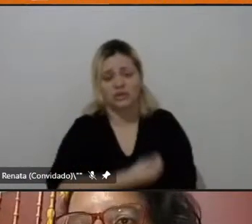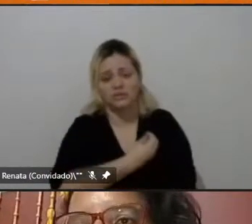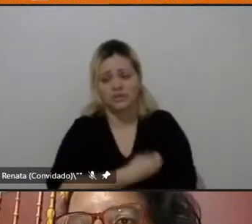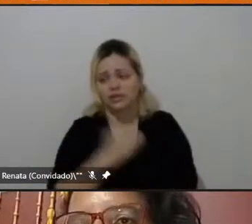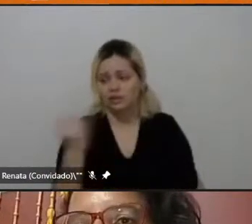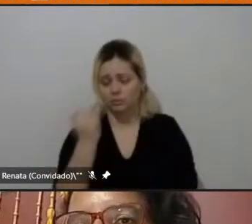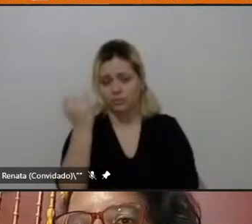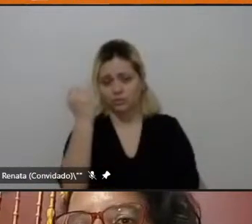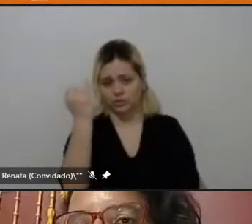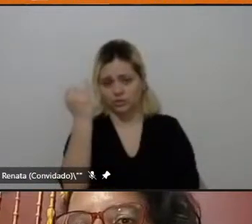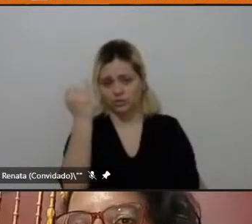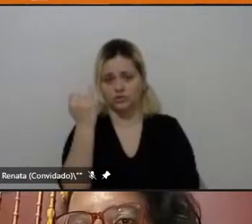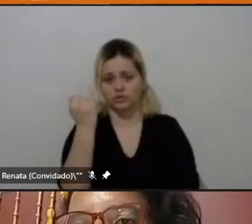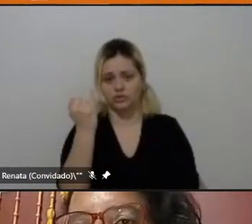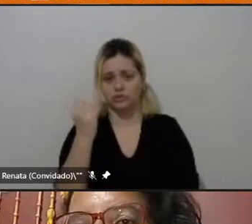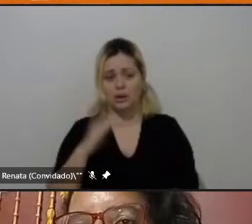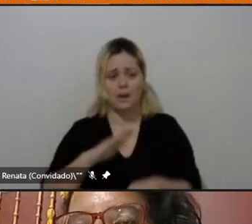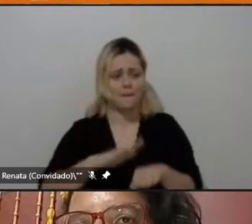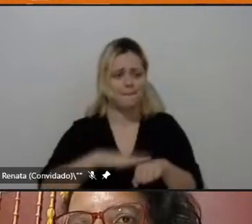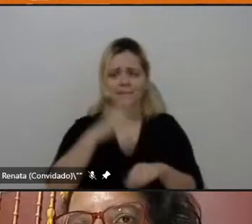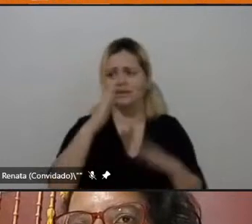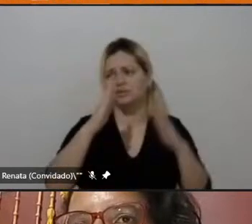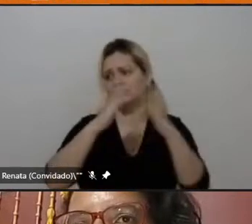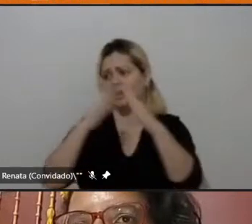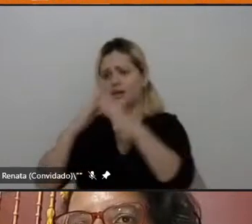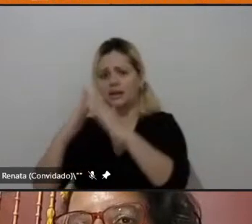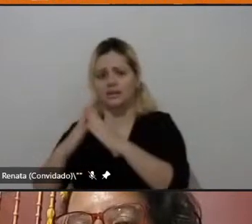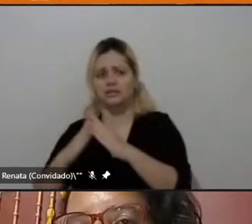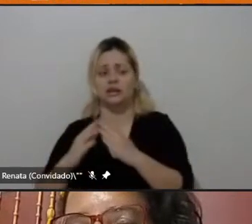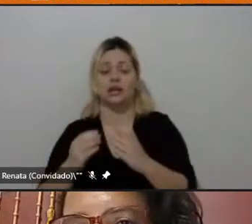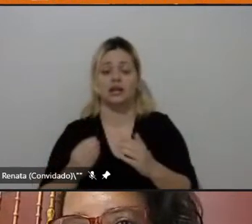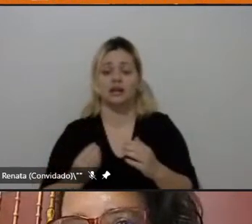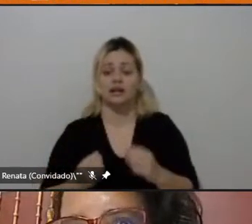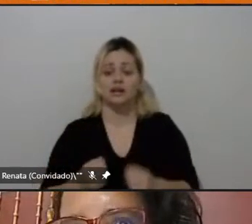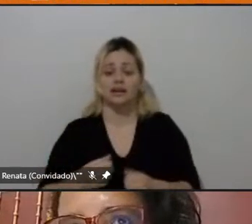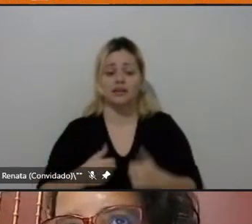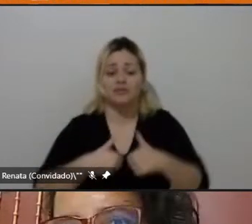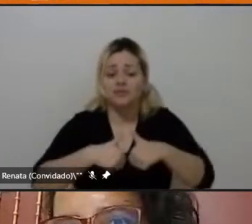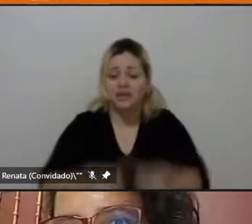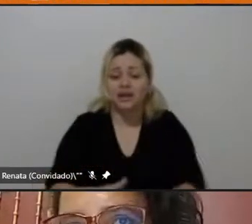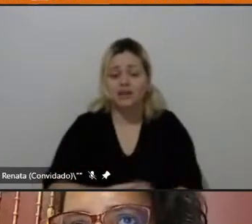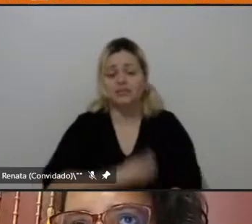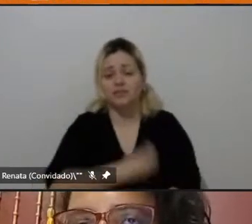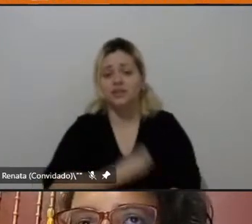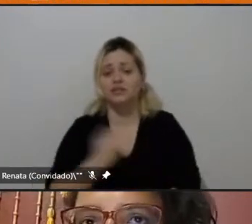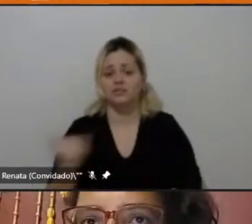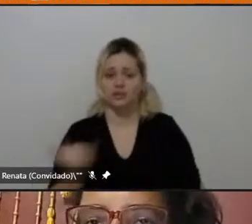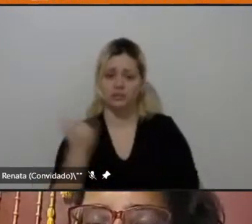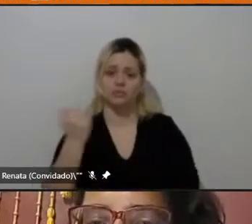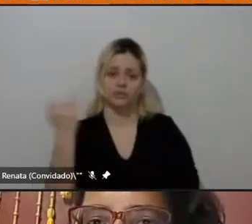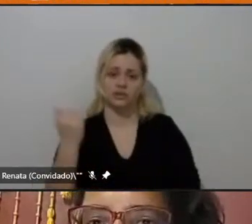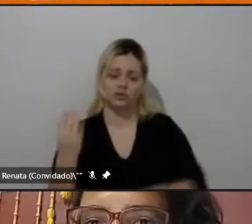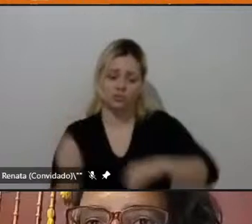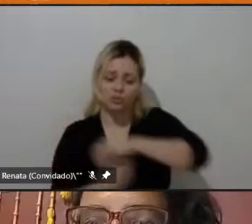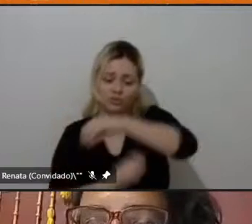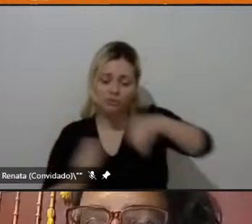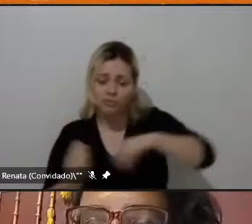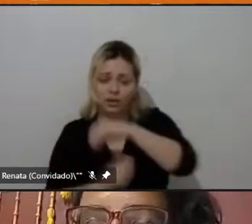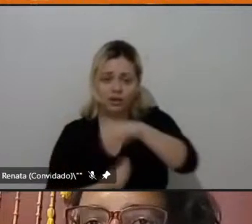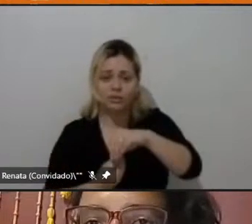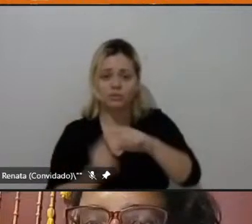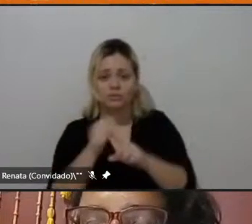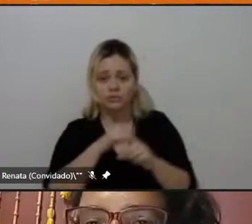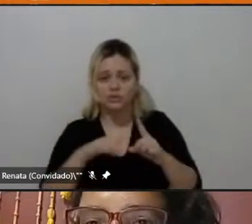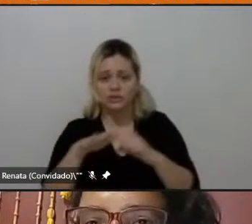essencial, mais do que a moradia, a vida, estar vivo. Então, acho que os movimentos sociais estão numa demanda